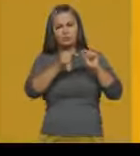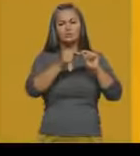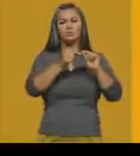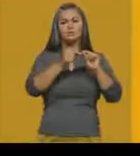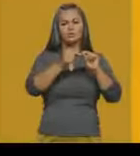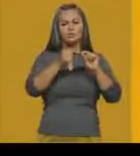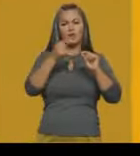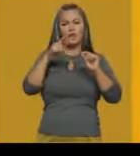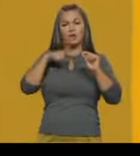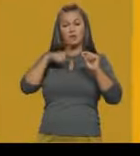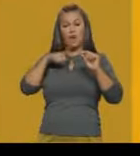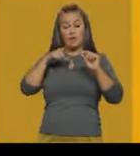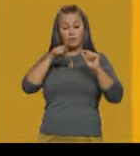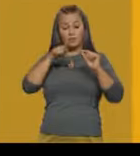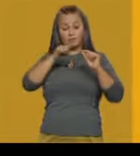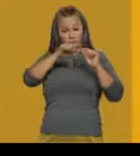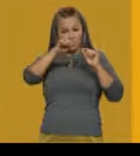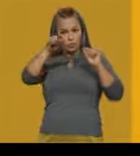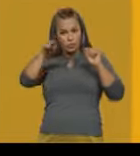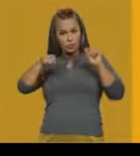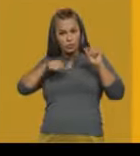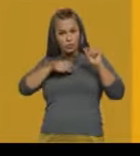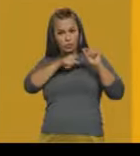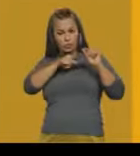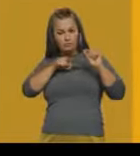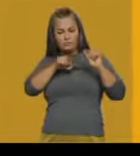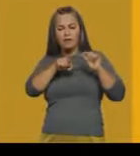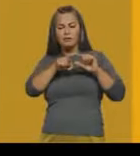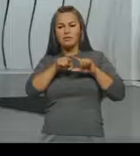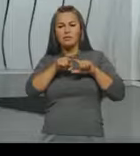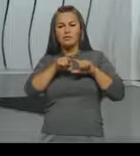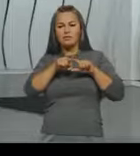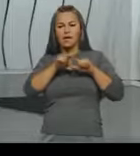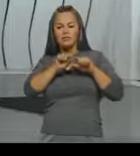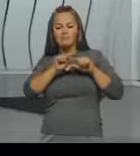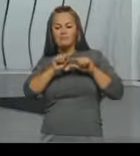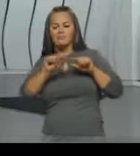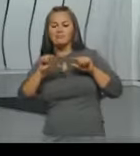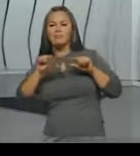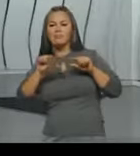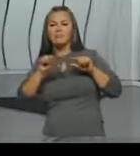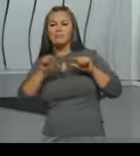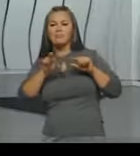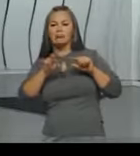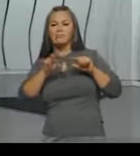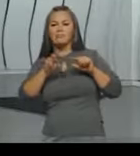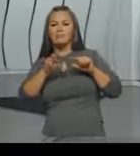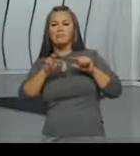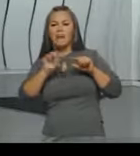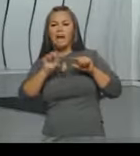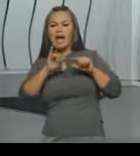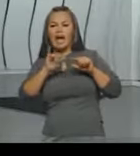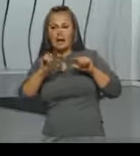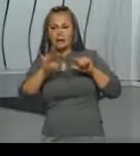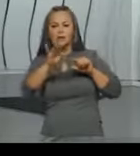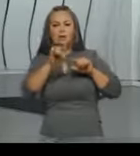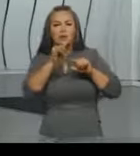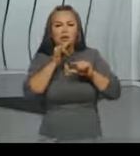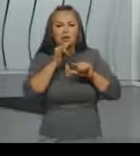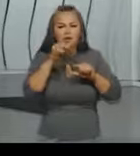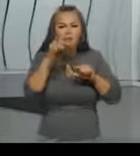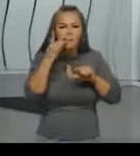um ponto central nessa circunferência. Aqui eu estou chamando de raio. Você tem bicicleta na sua casa? Seu pai tem uma